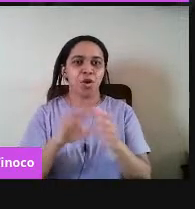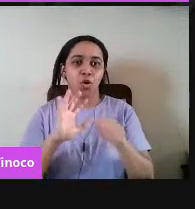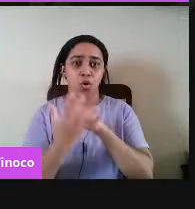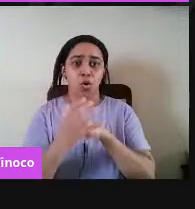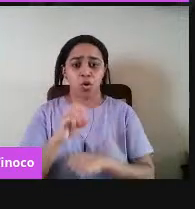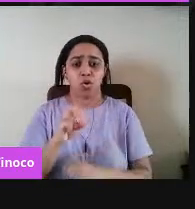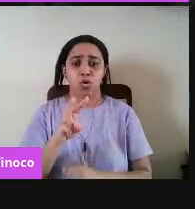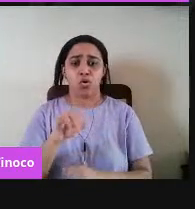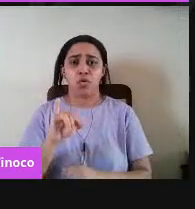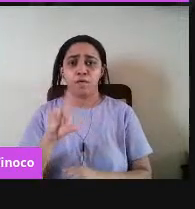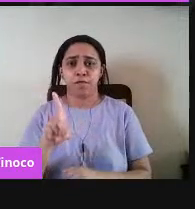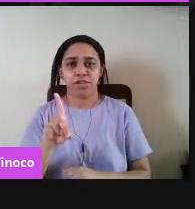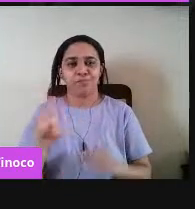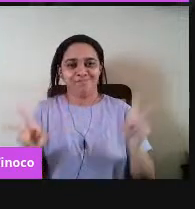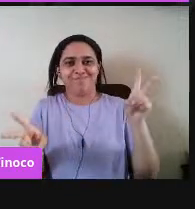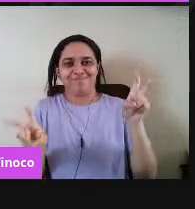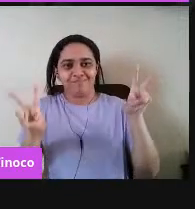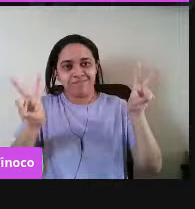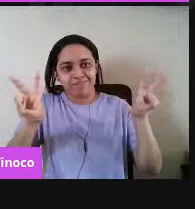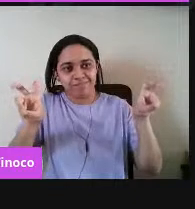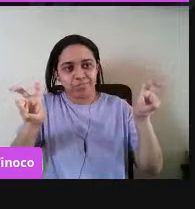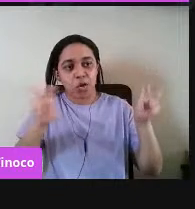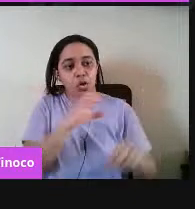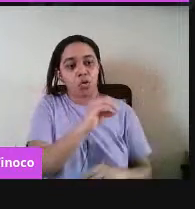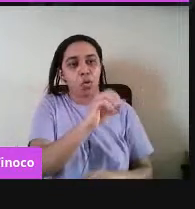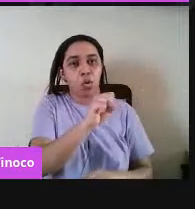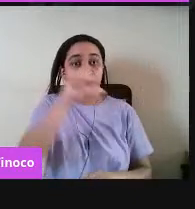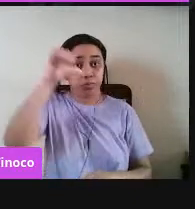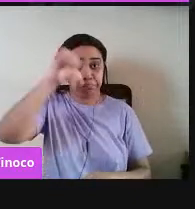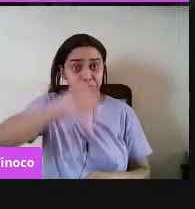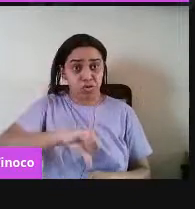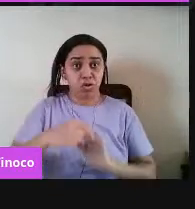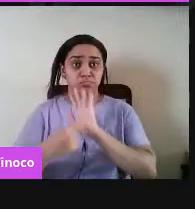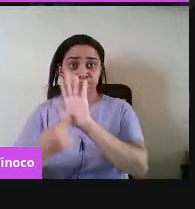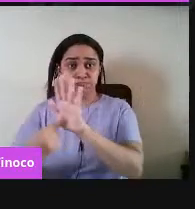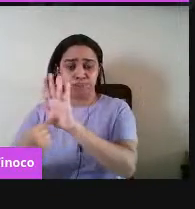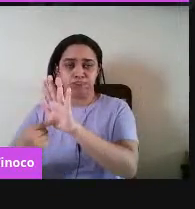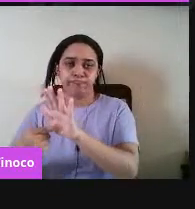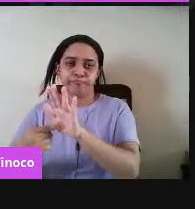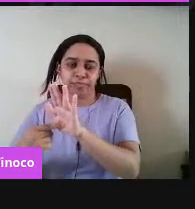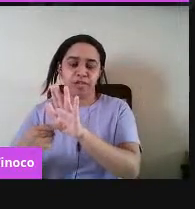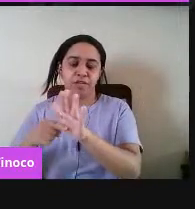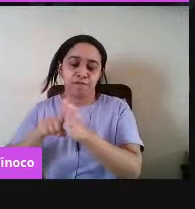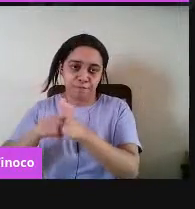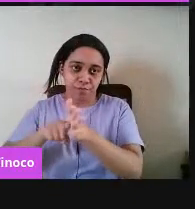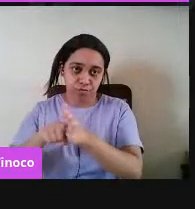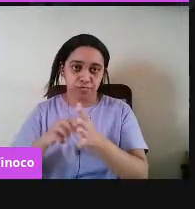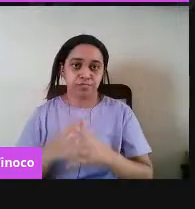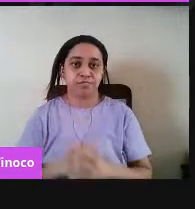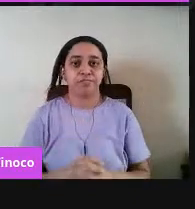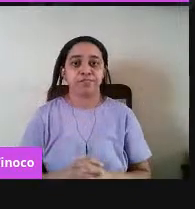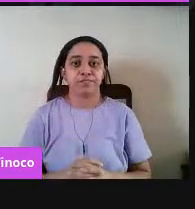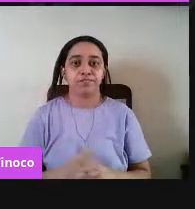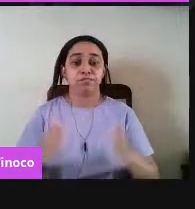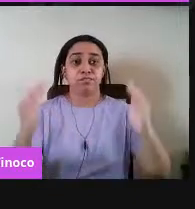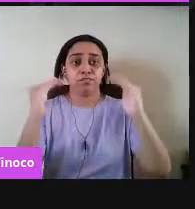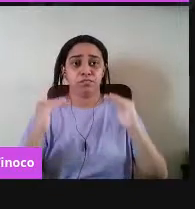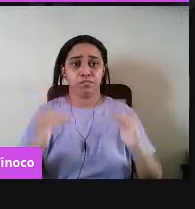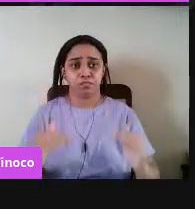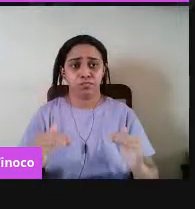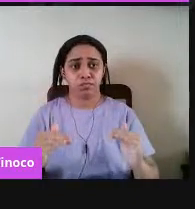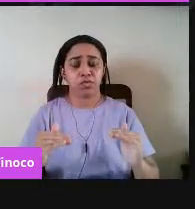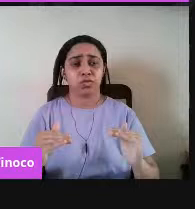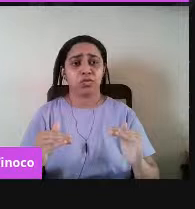os piores indicadores. A presença do determinante definido os, no sintagma nominal,